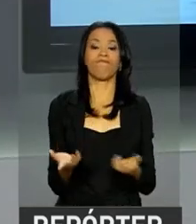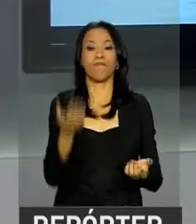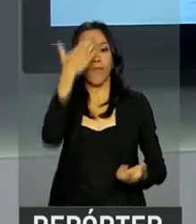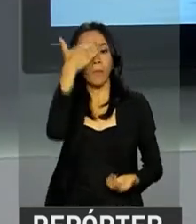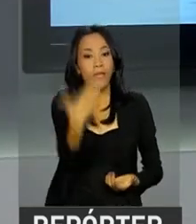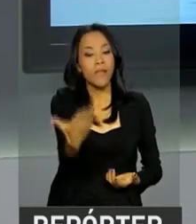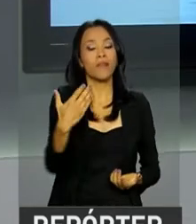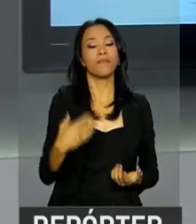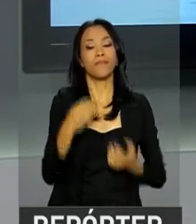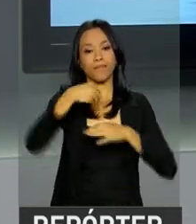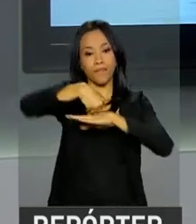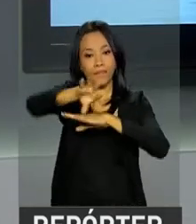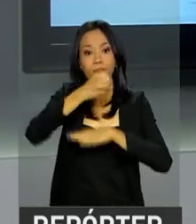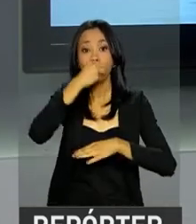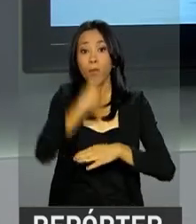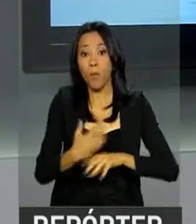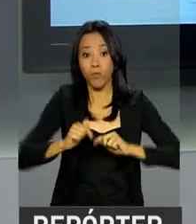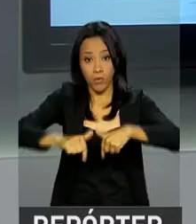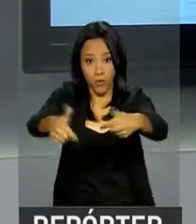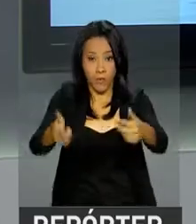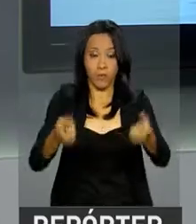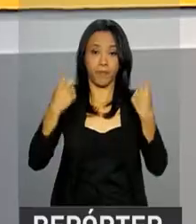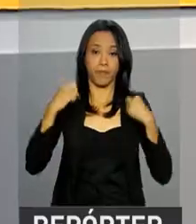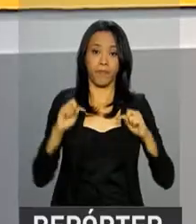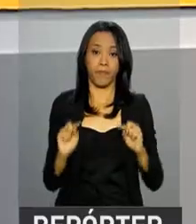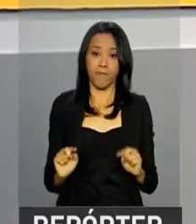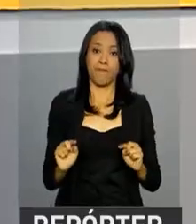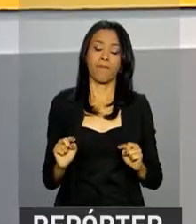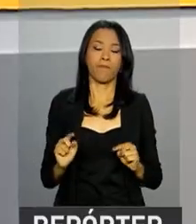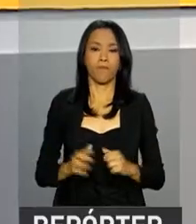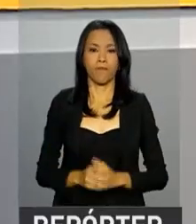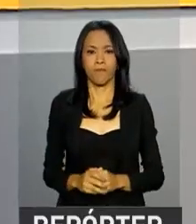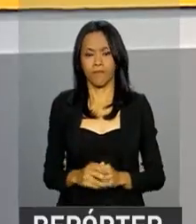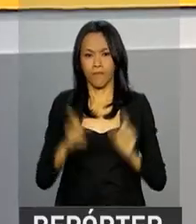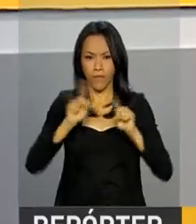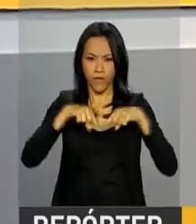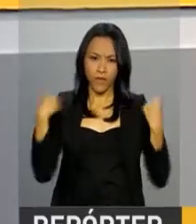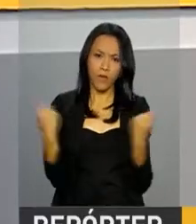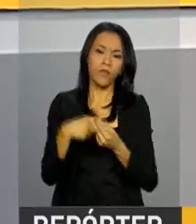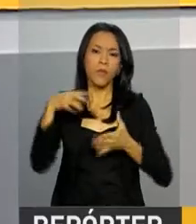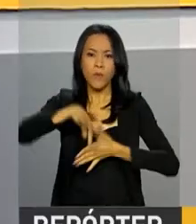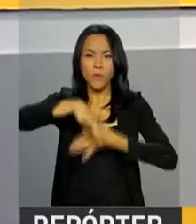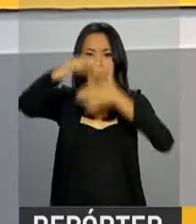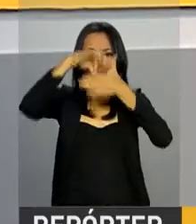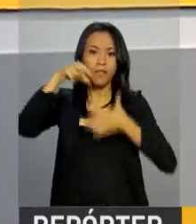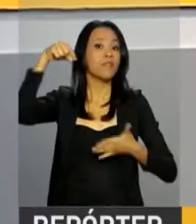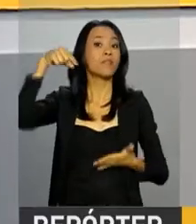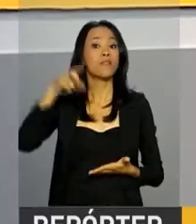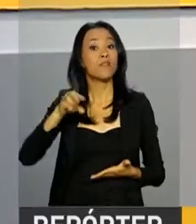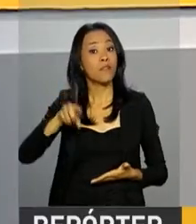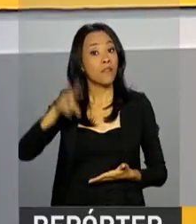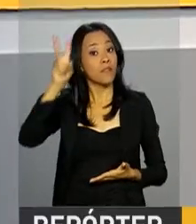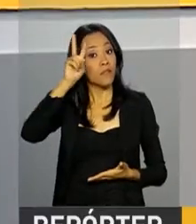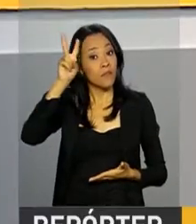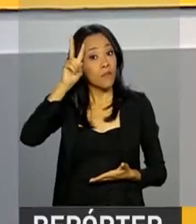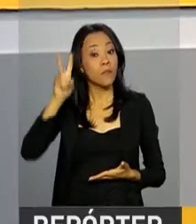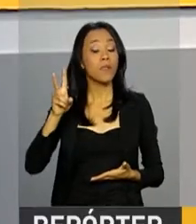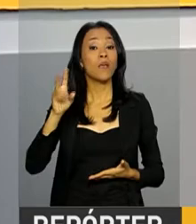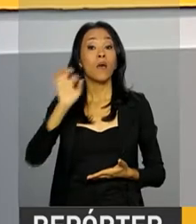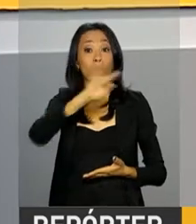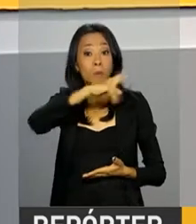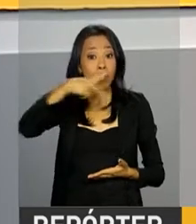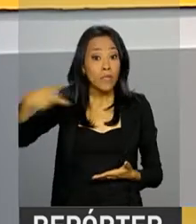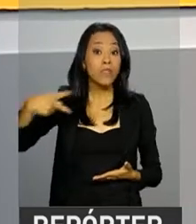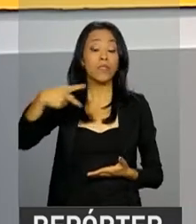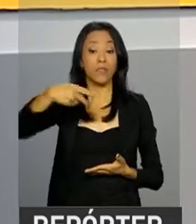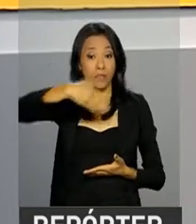nem pelas suas informações um bom trabalho no planalto em reunião com líderes nesta segunda-feira o presidente michel temer ressaltou